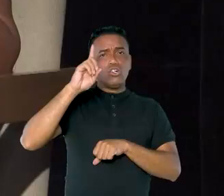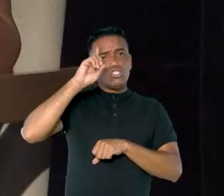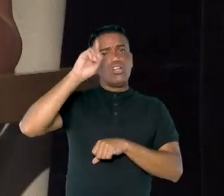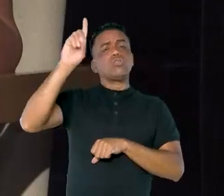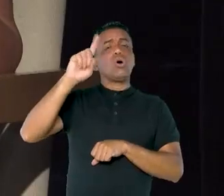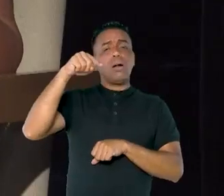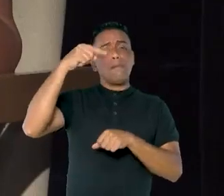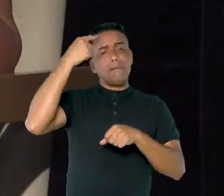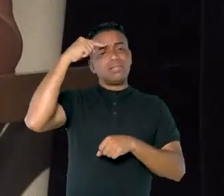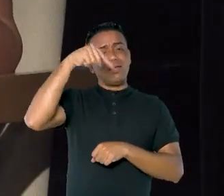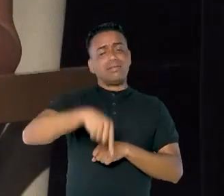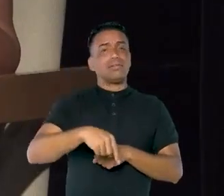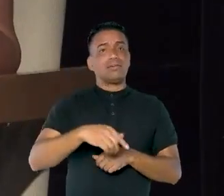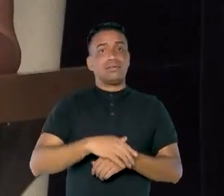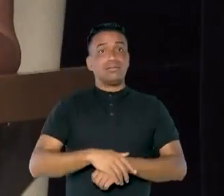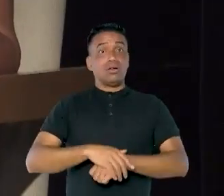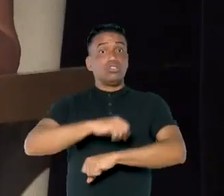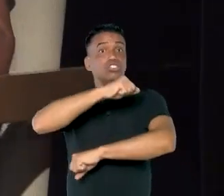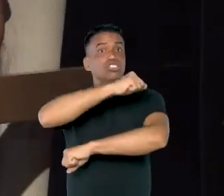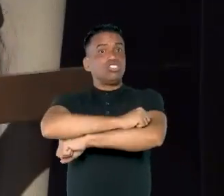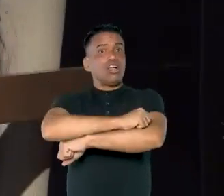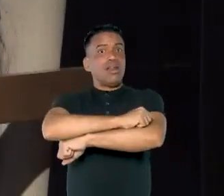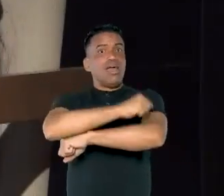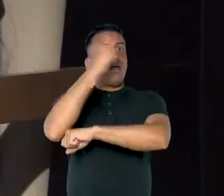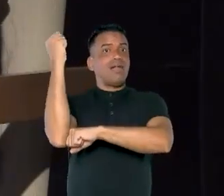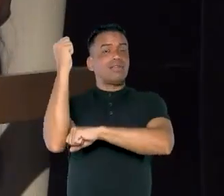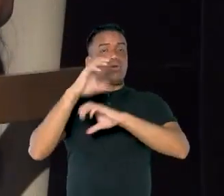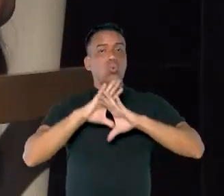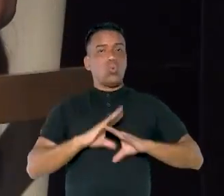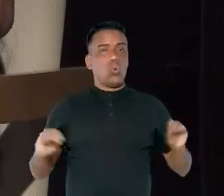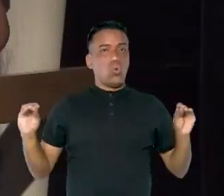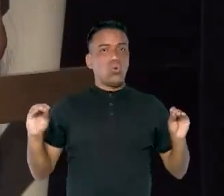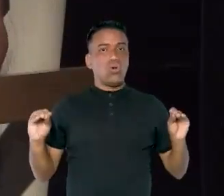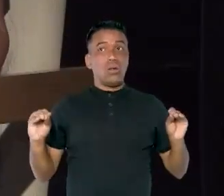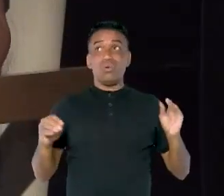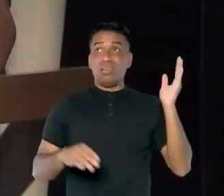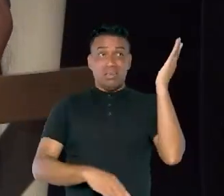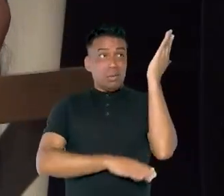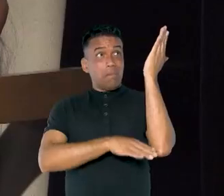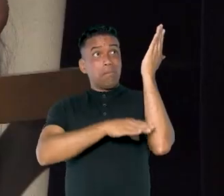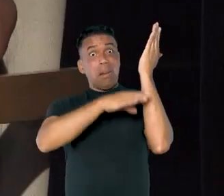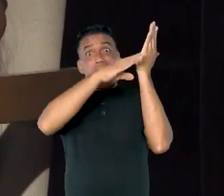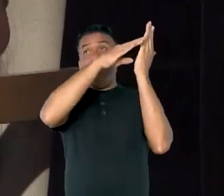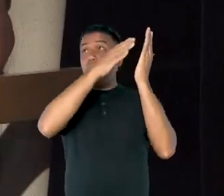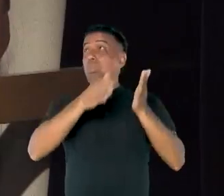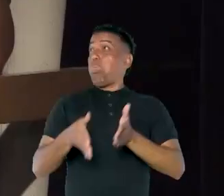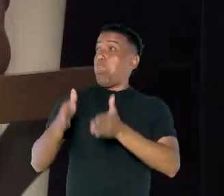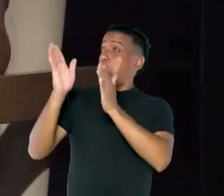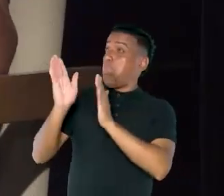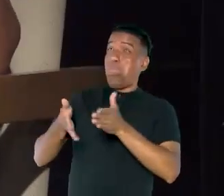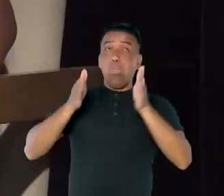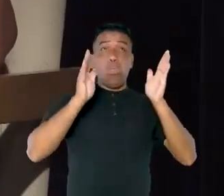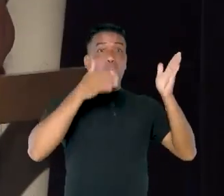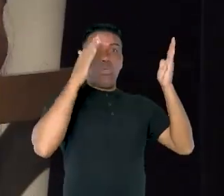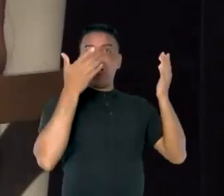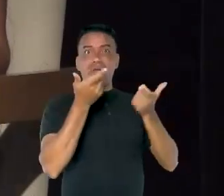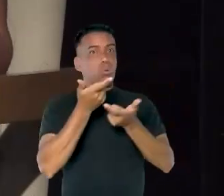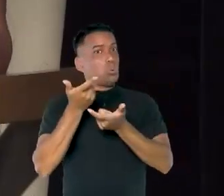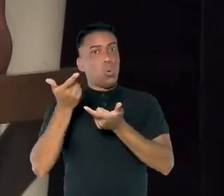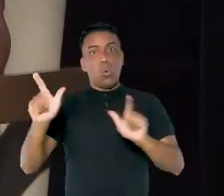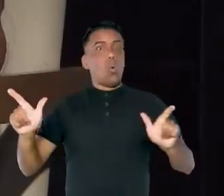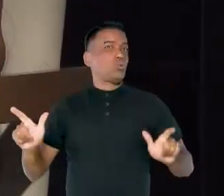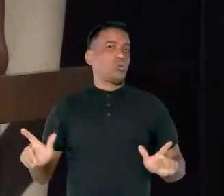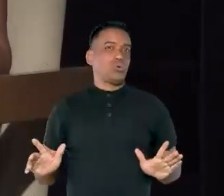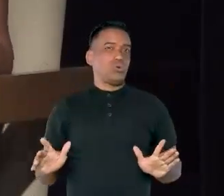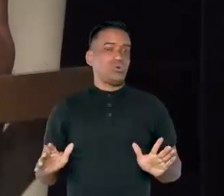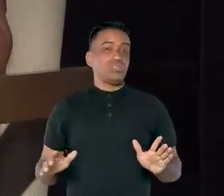assim, janelas que curam, porque o que tem muito aqui é prédio. Né? Então, eu não tenho outra coisa, assim, acho que uma